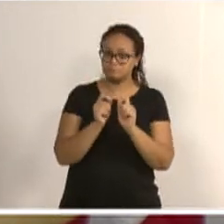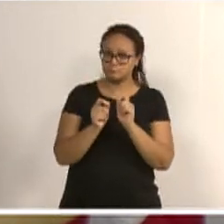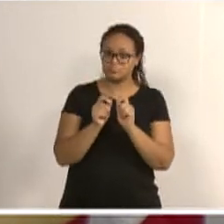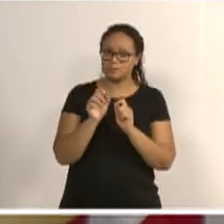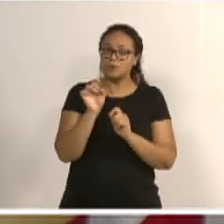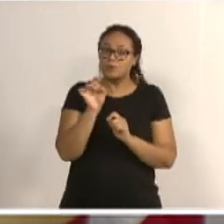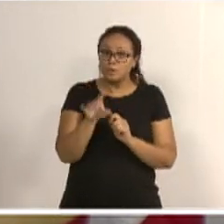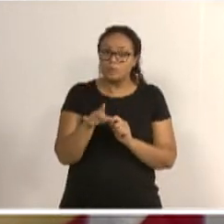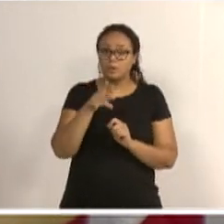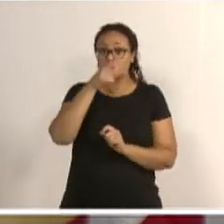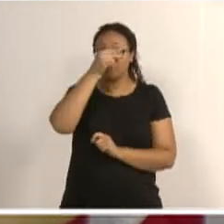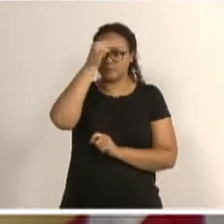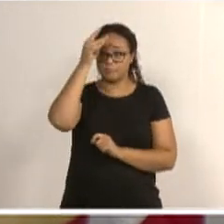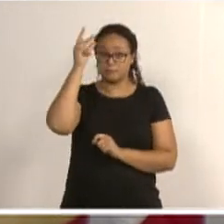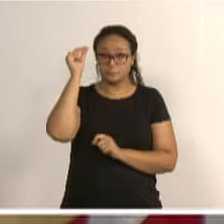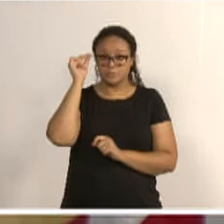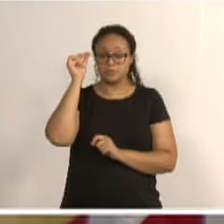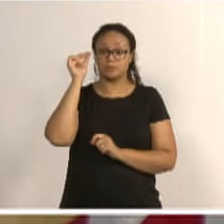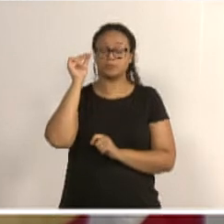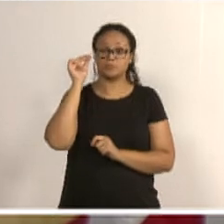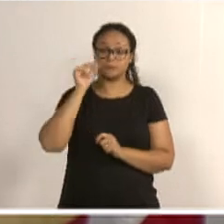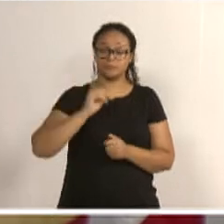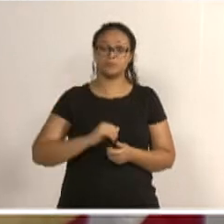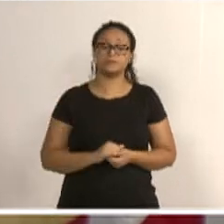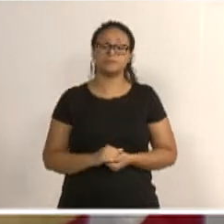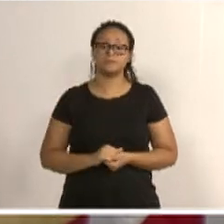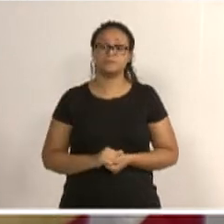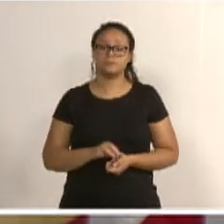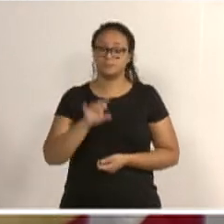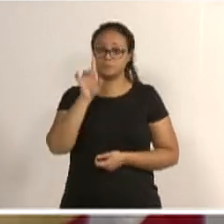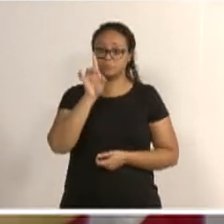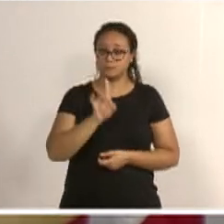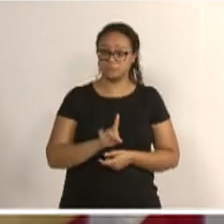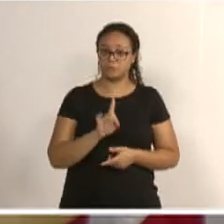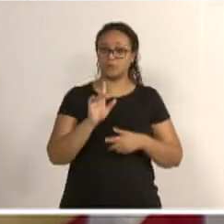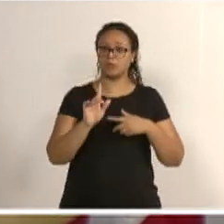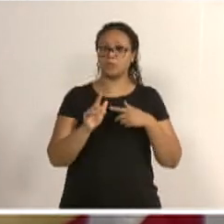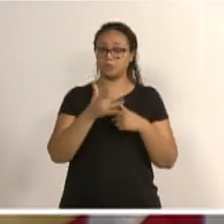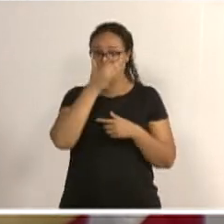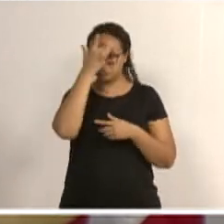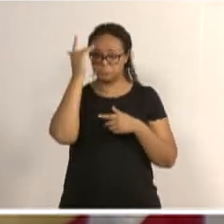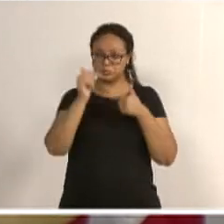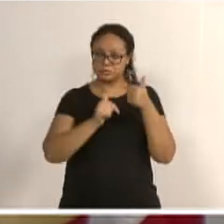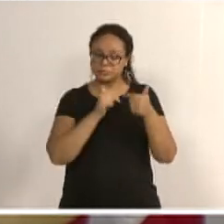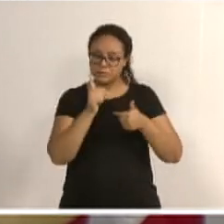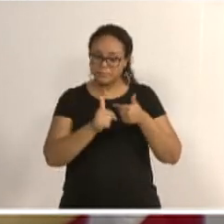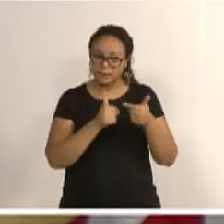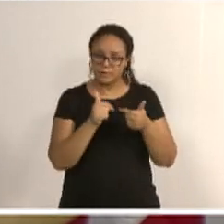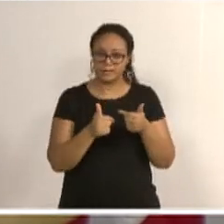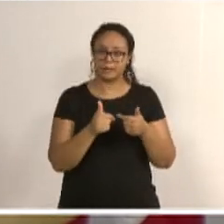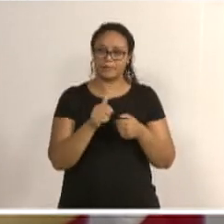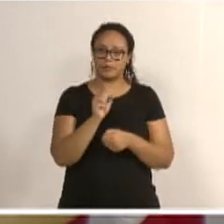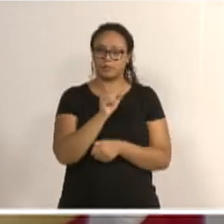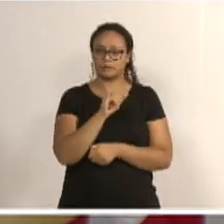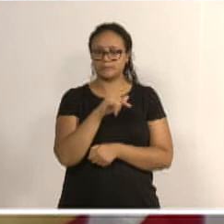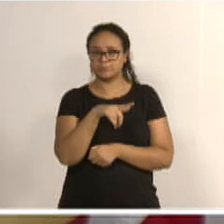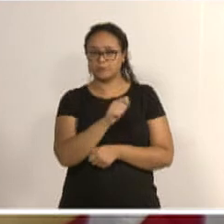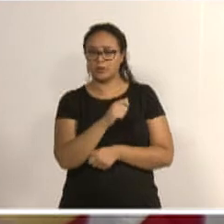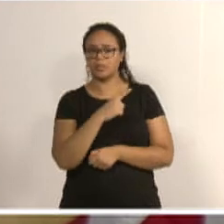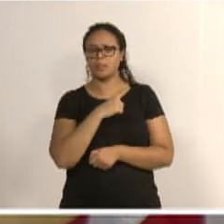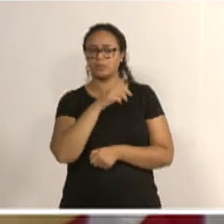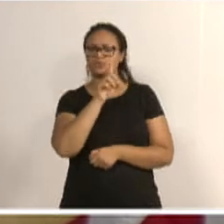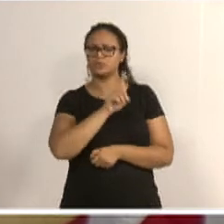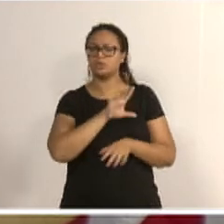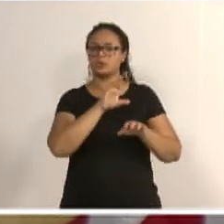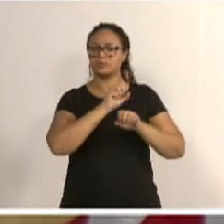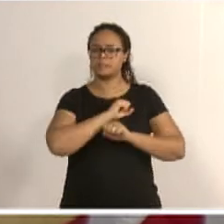do prefeito, com relação aos direitos trabalhistas do consórcio SIGA, todos sabemos que isso corre